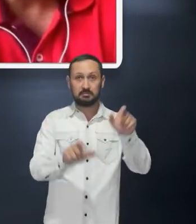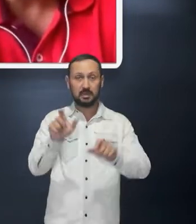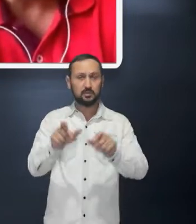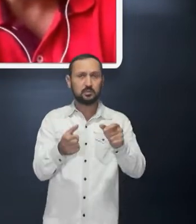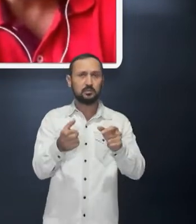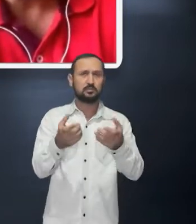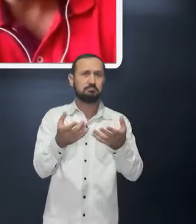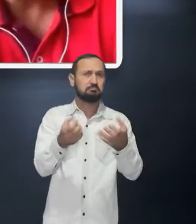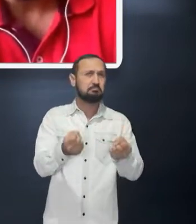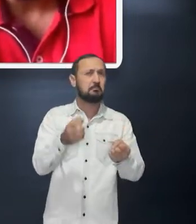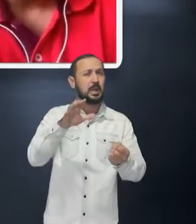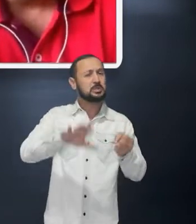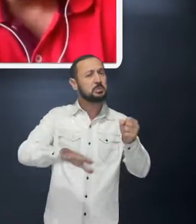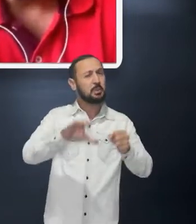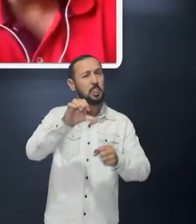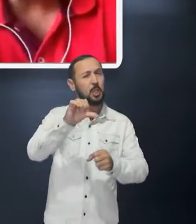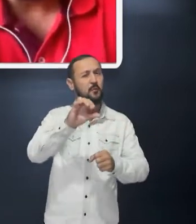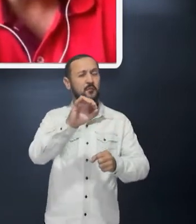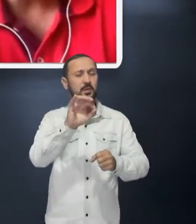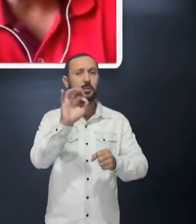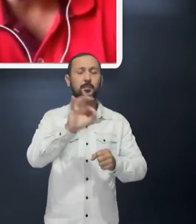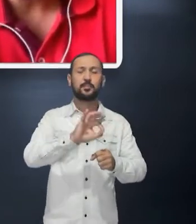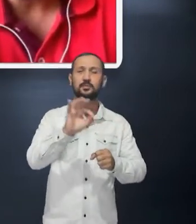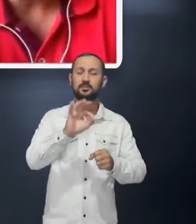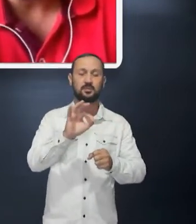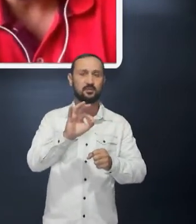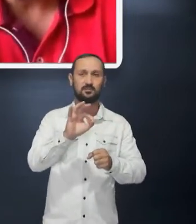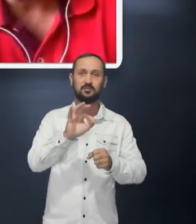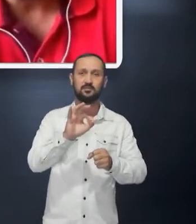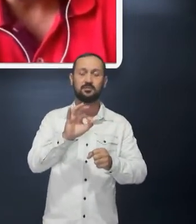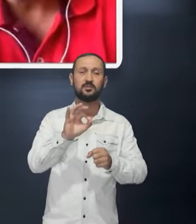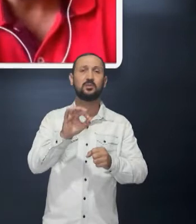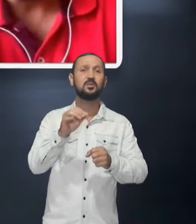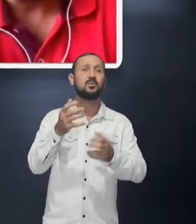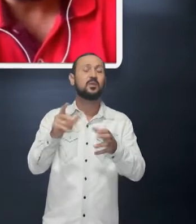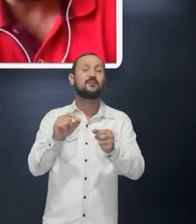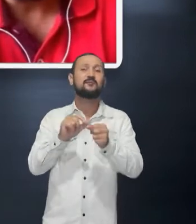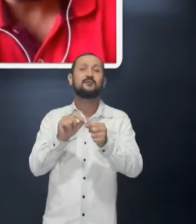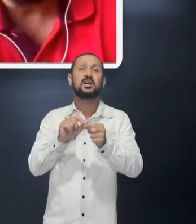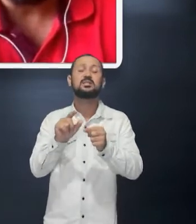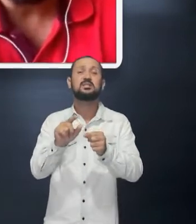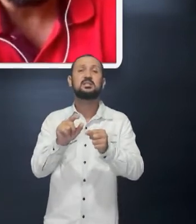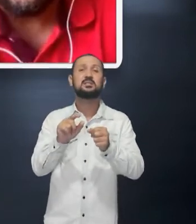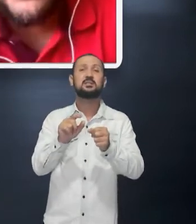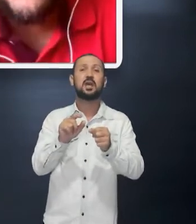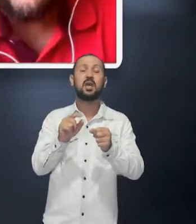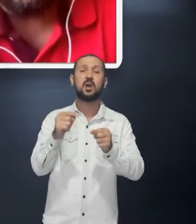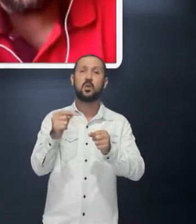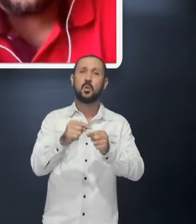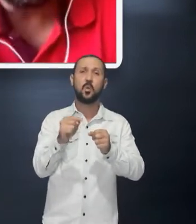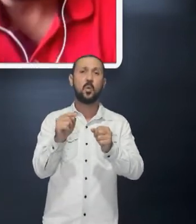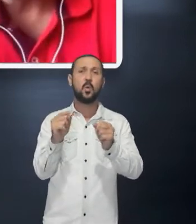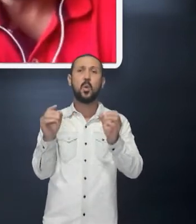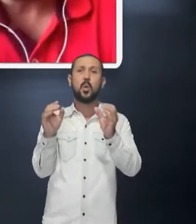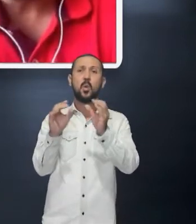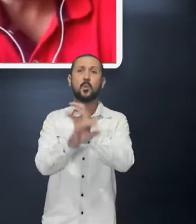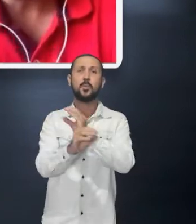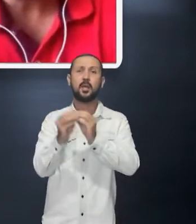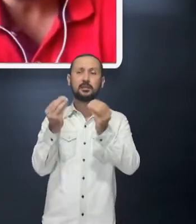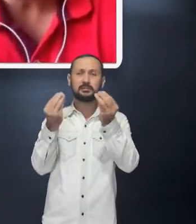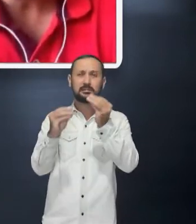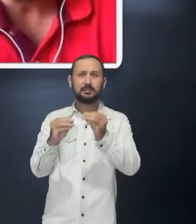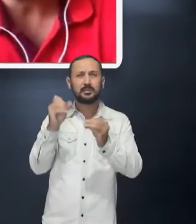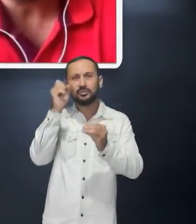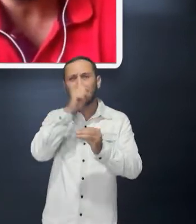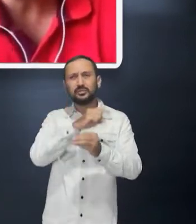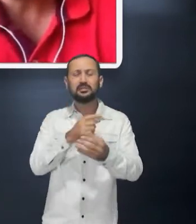mais de 90%, não faz essa declaração de forma completa, que é mais complexa, que é o